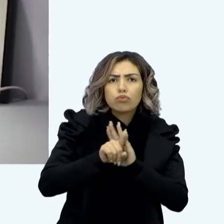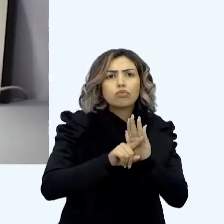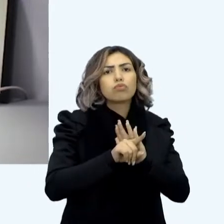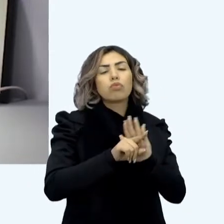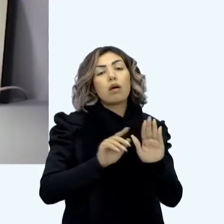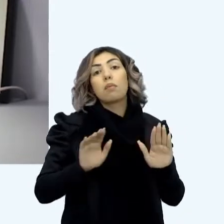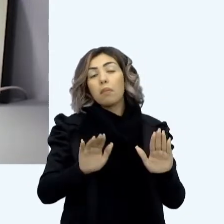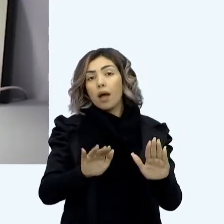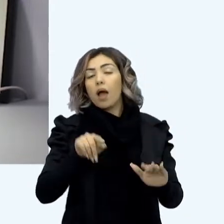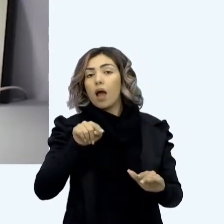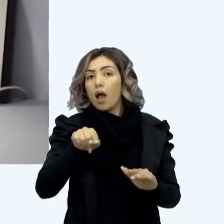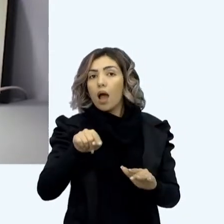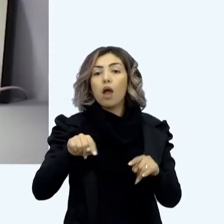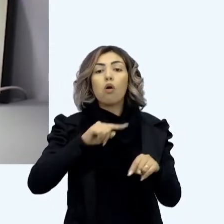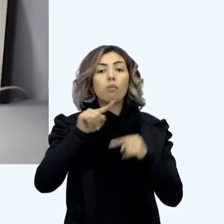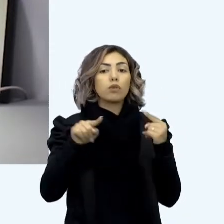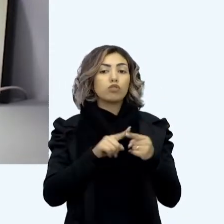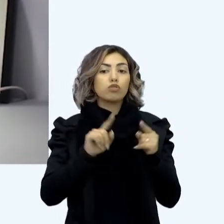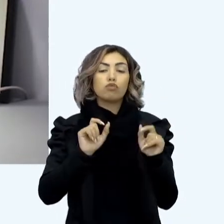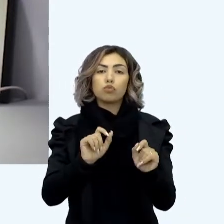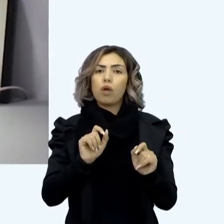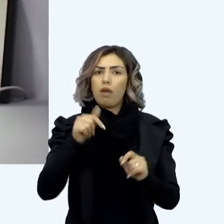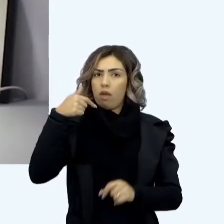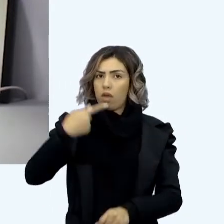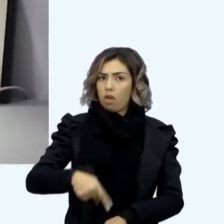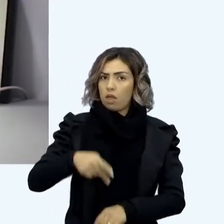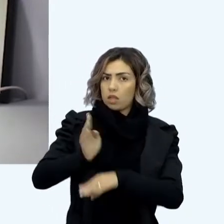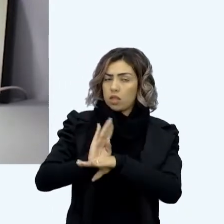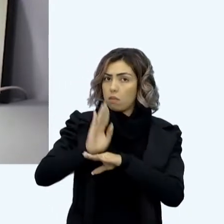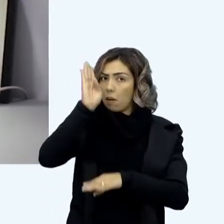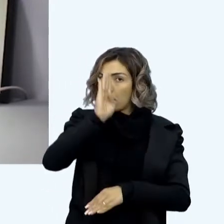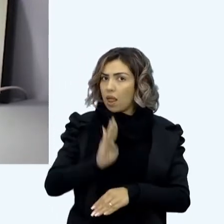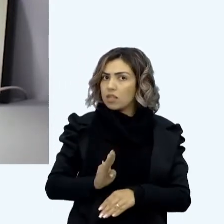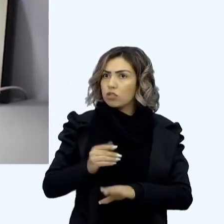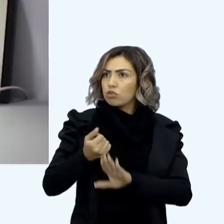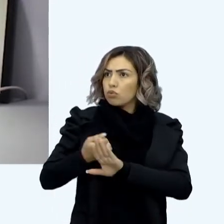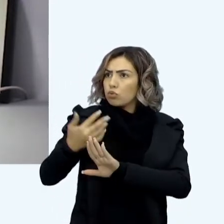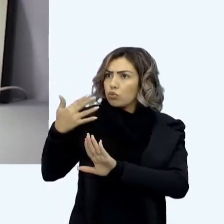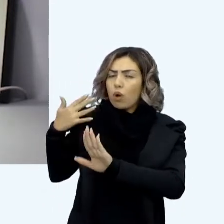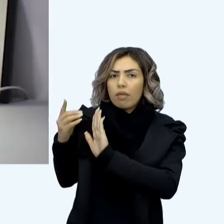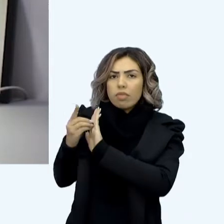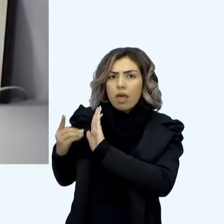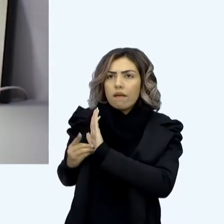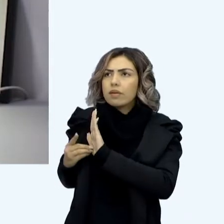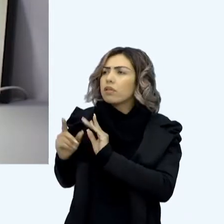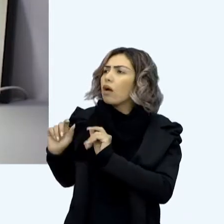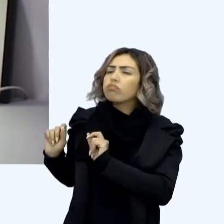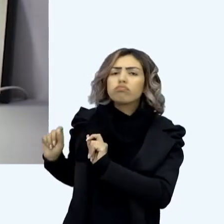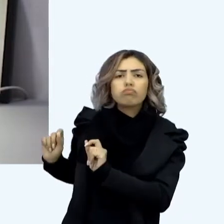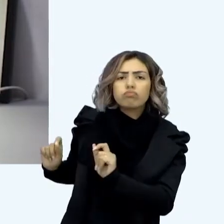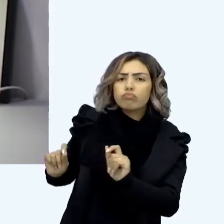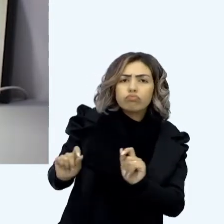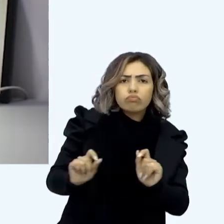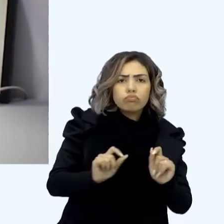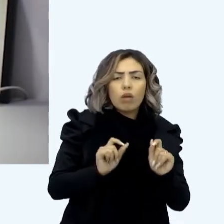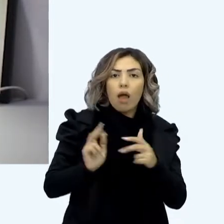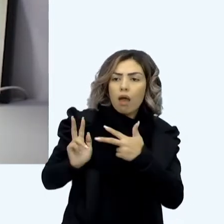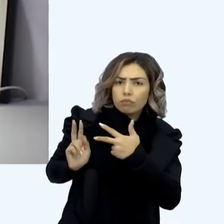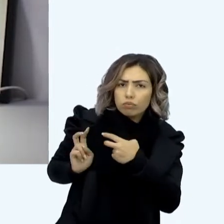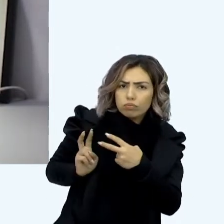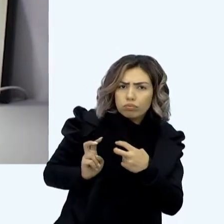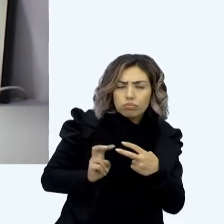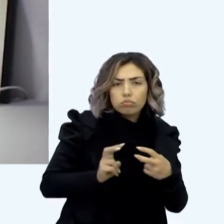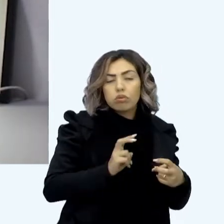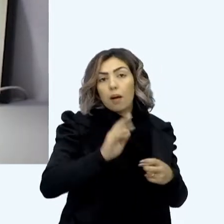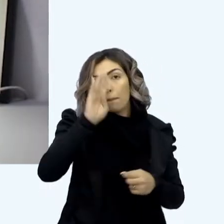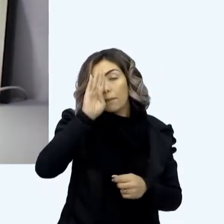olhar para o que tem sido produzido no cinema brasileiro nessas últimas décadas pós-retomada, principalmente no